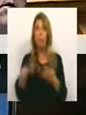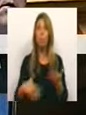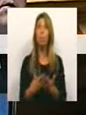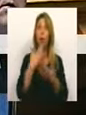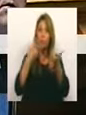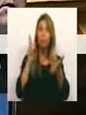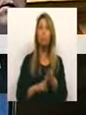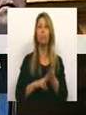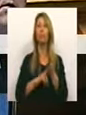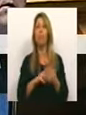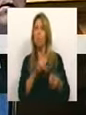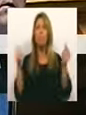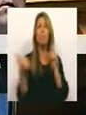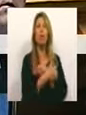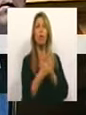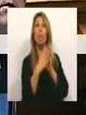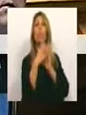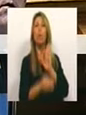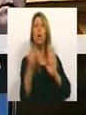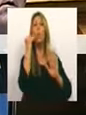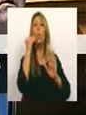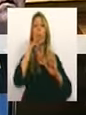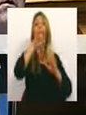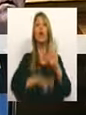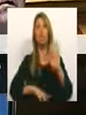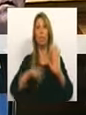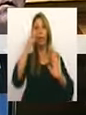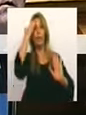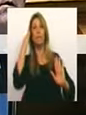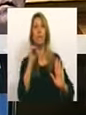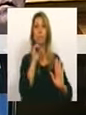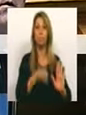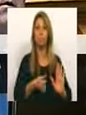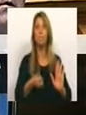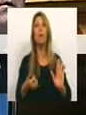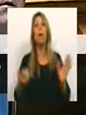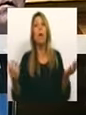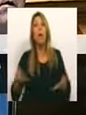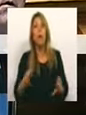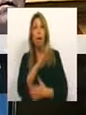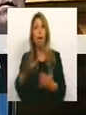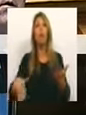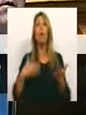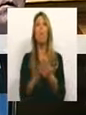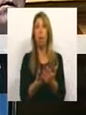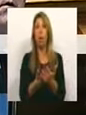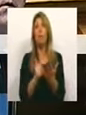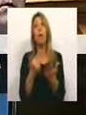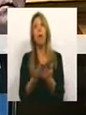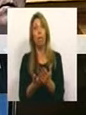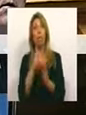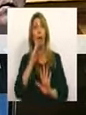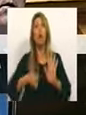mudança no paradigma do regime das incapacidades. Uma proposta que dá primazia à autonomia da